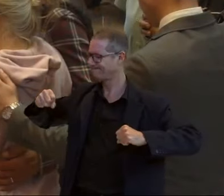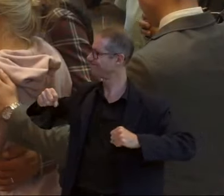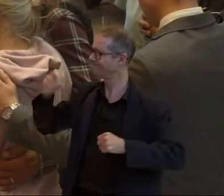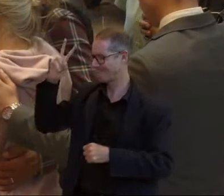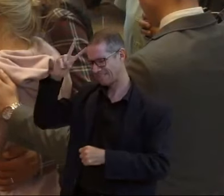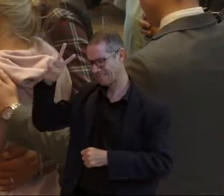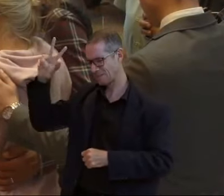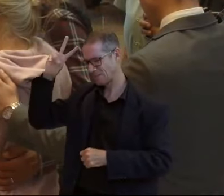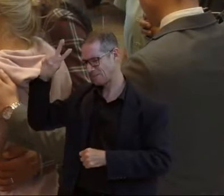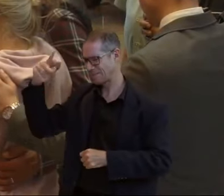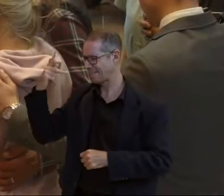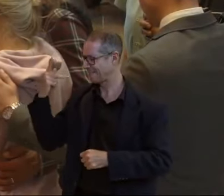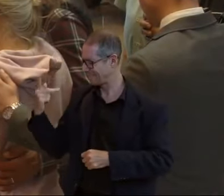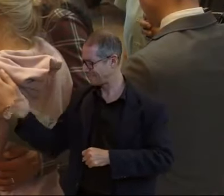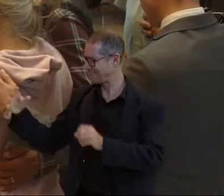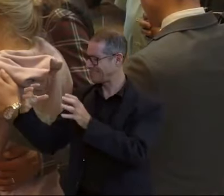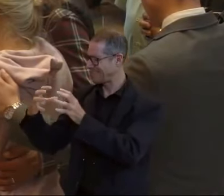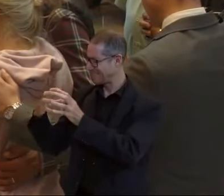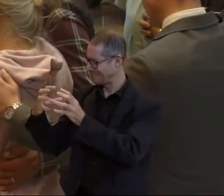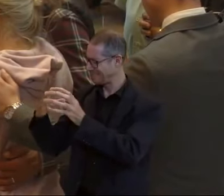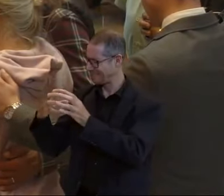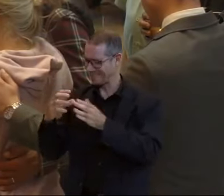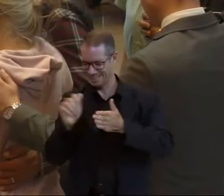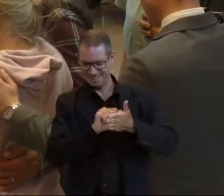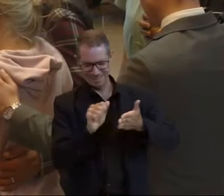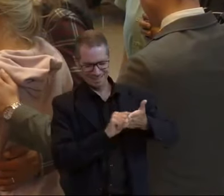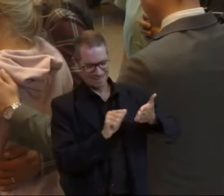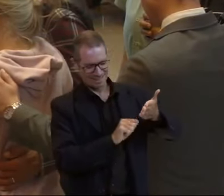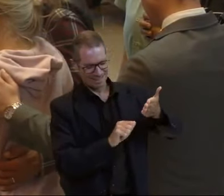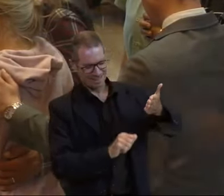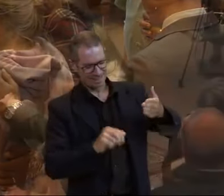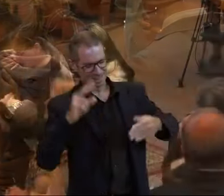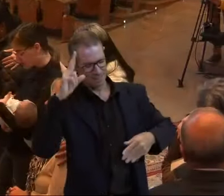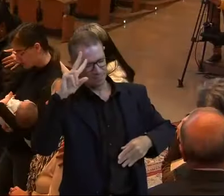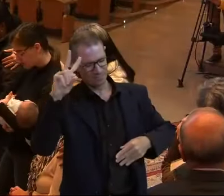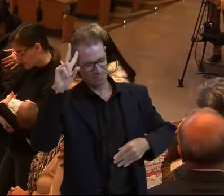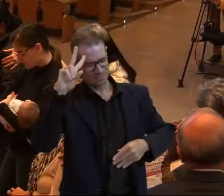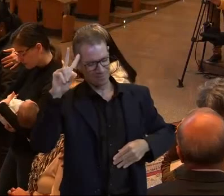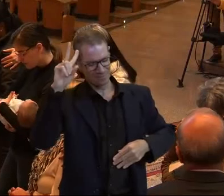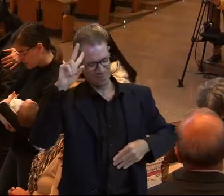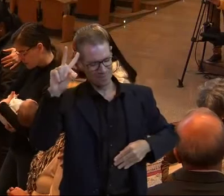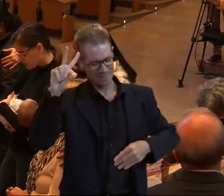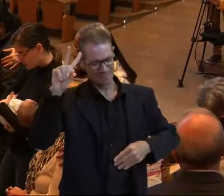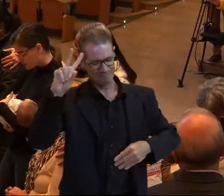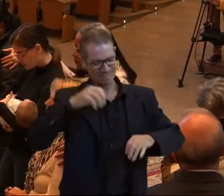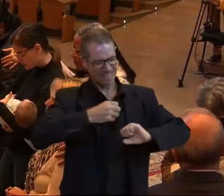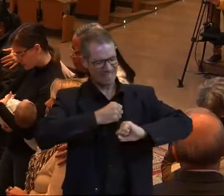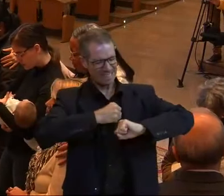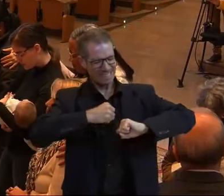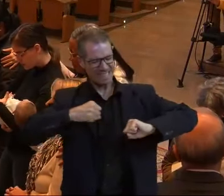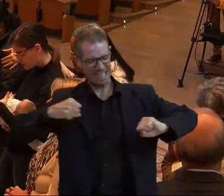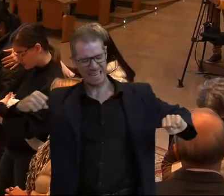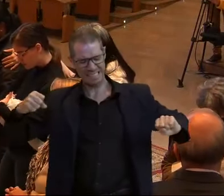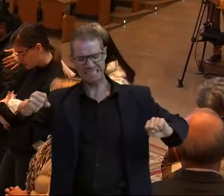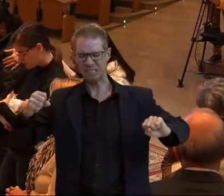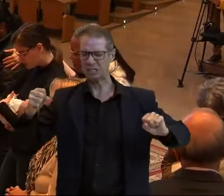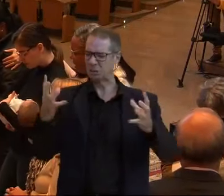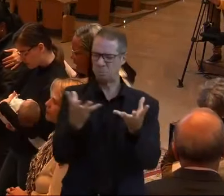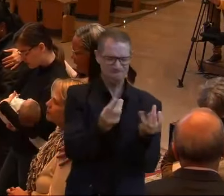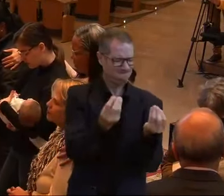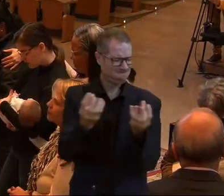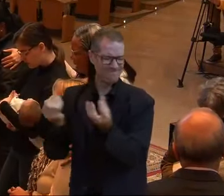história deles seja escrita na história dessa grande nuvem de